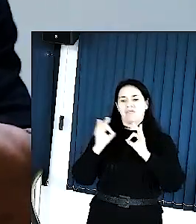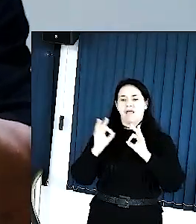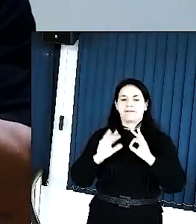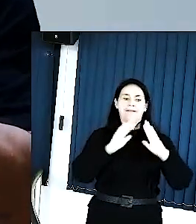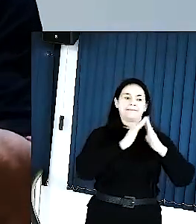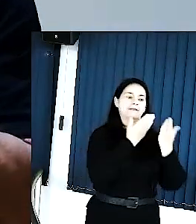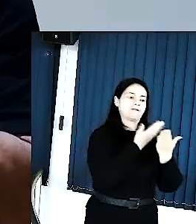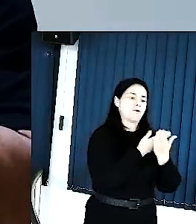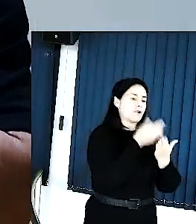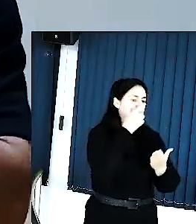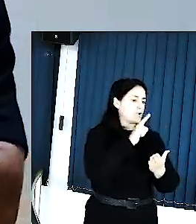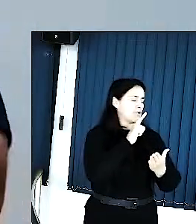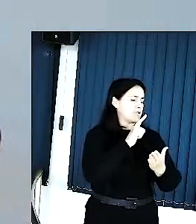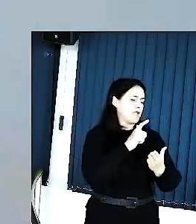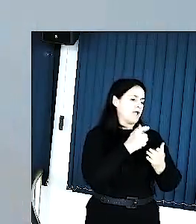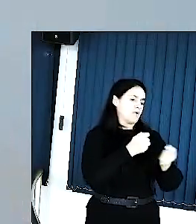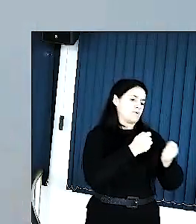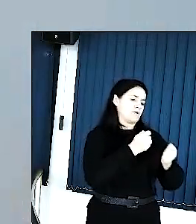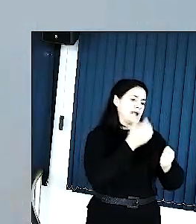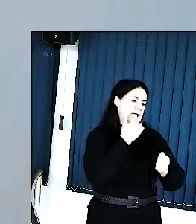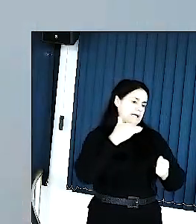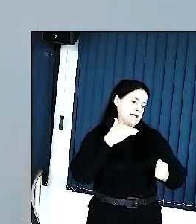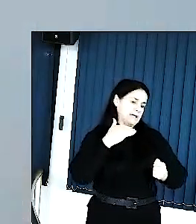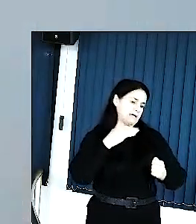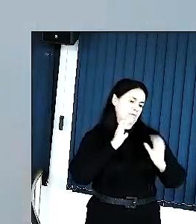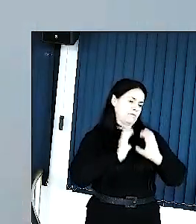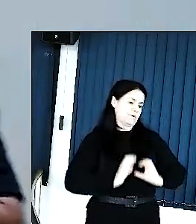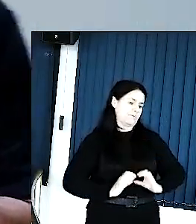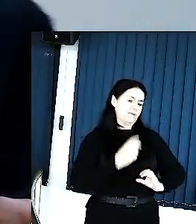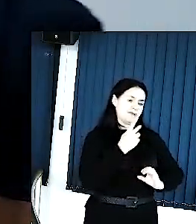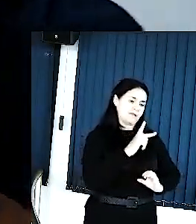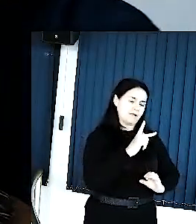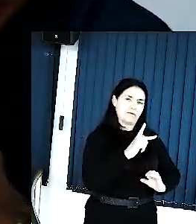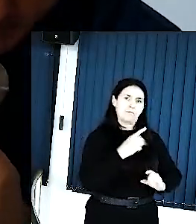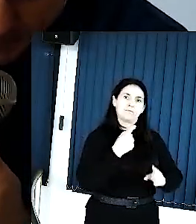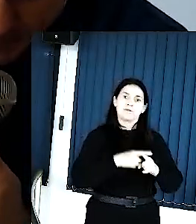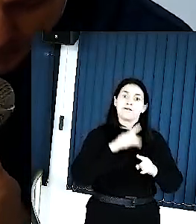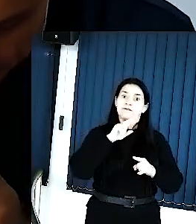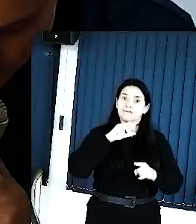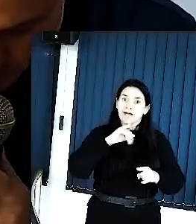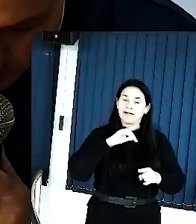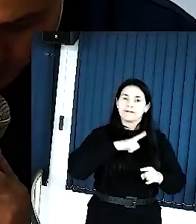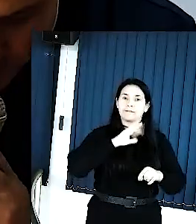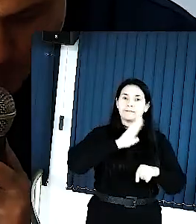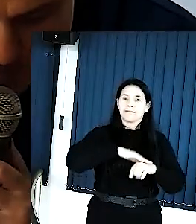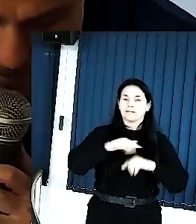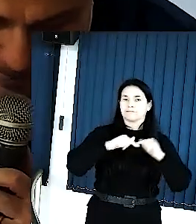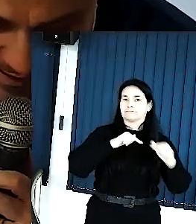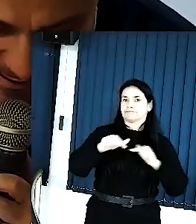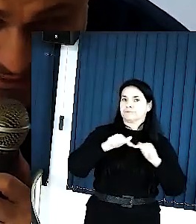lidar com o comportamento da criança, porque essa criança vai dar mais trabalho.